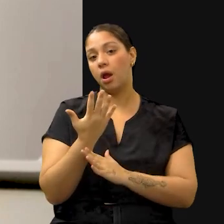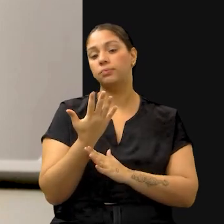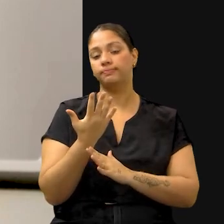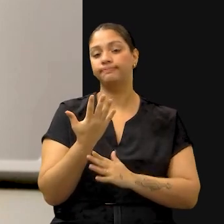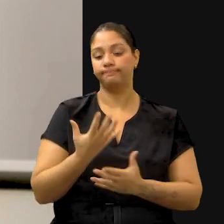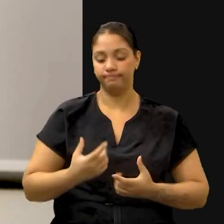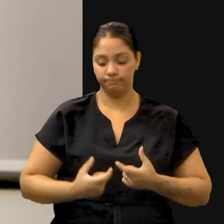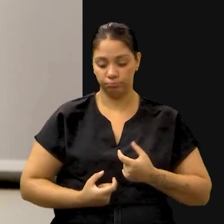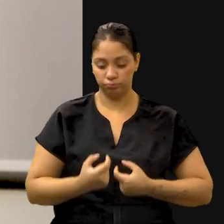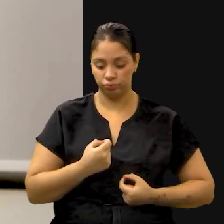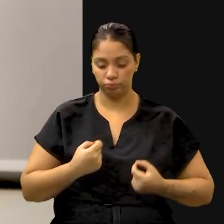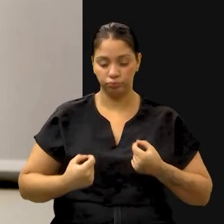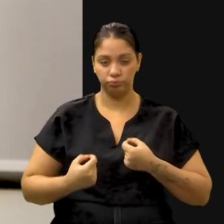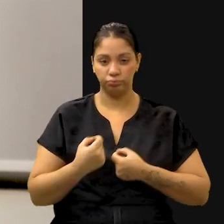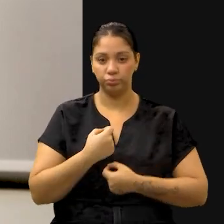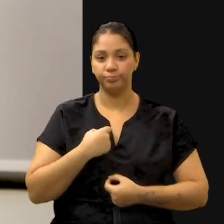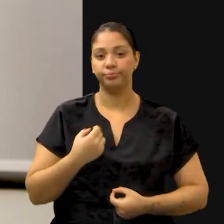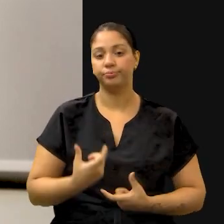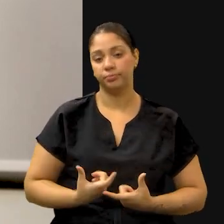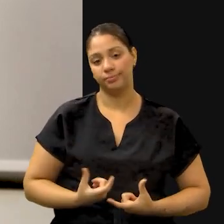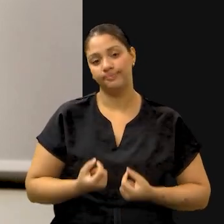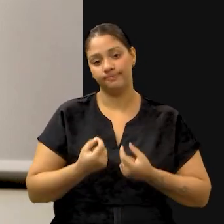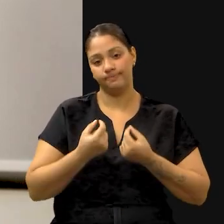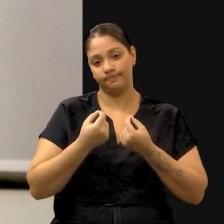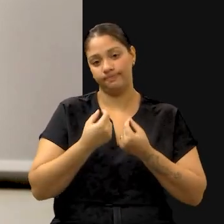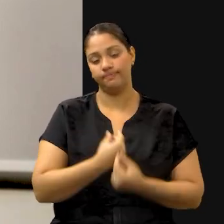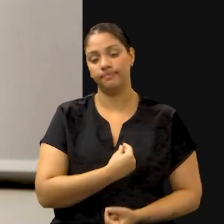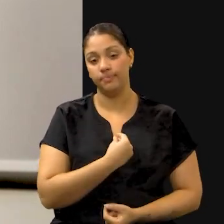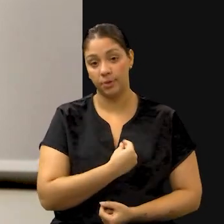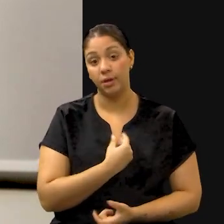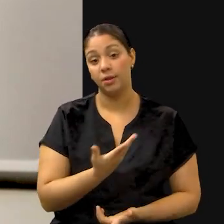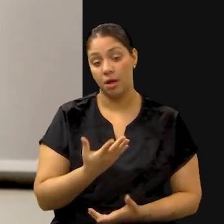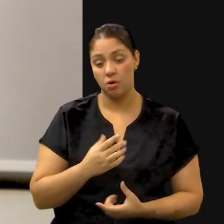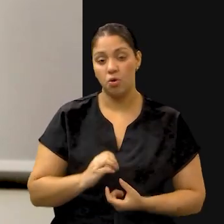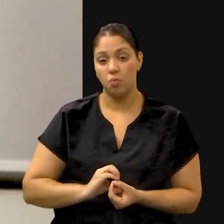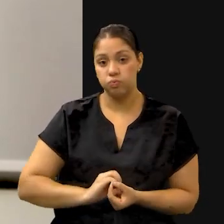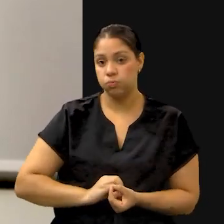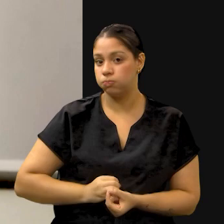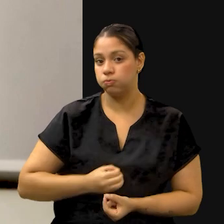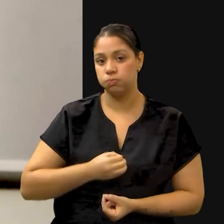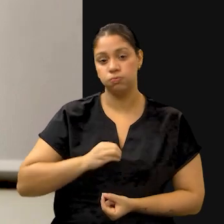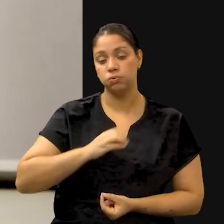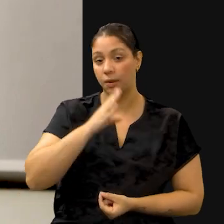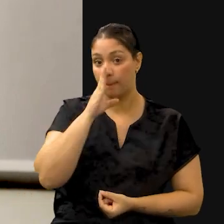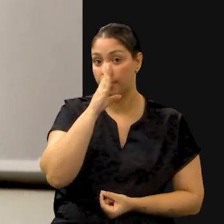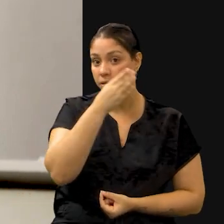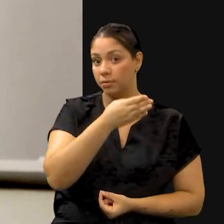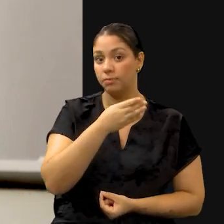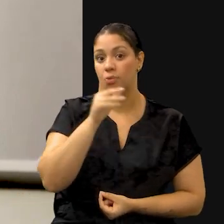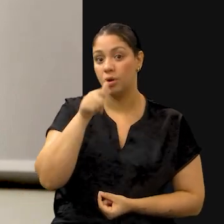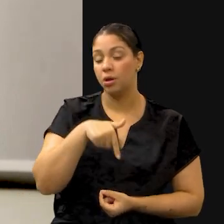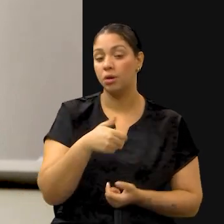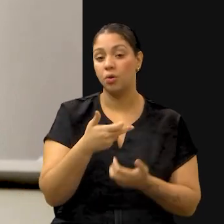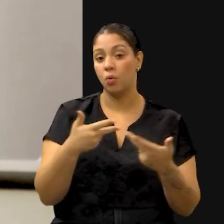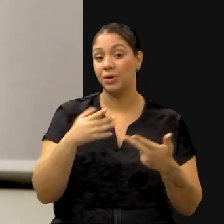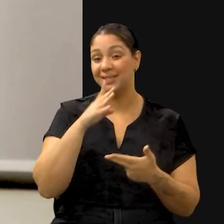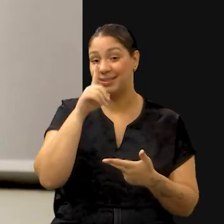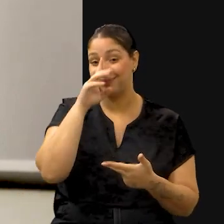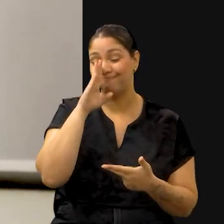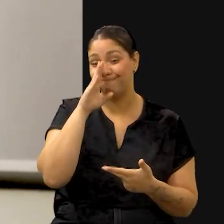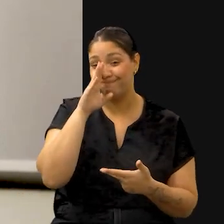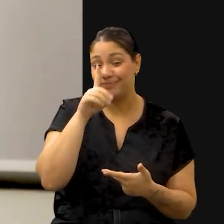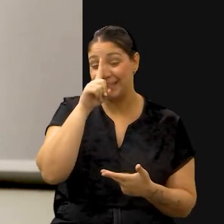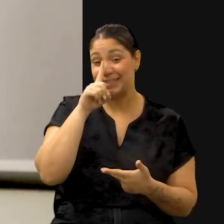que possam surgir tumores ao longo da vida. O câncer coloretal é um desses principais tumores relacionados a fatores de